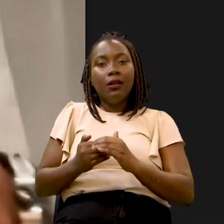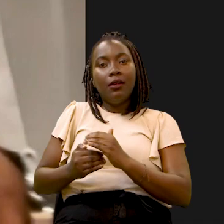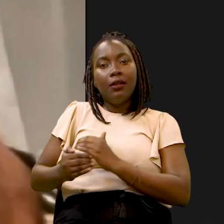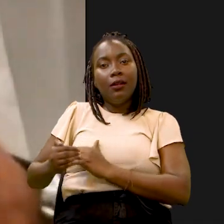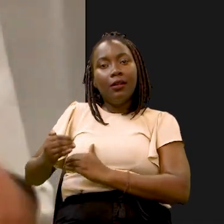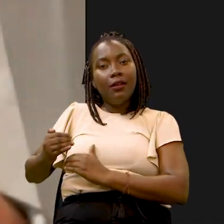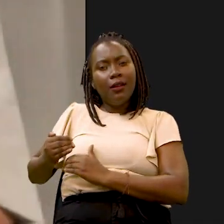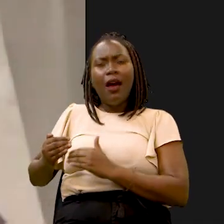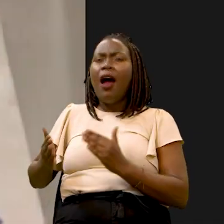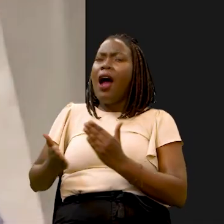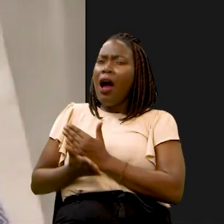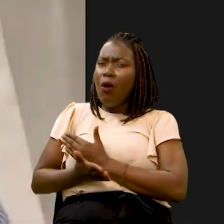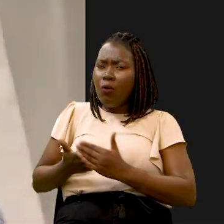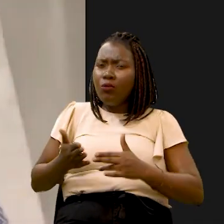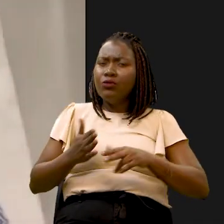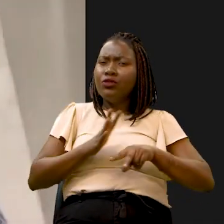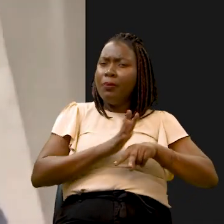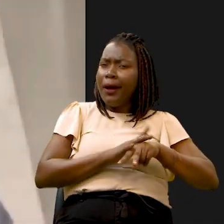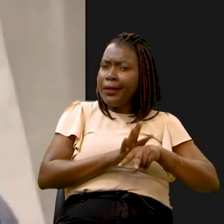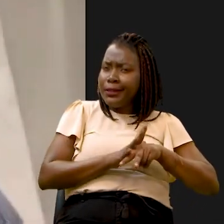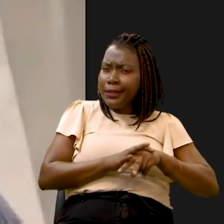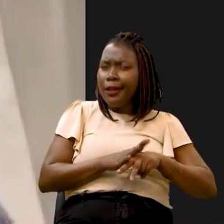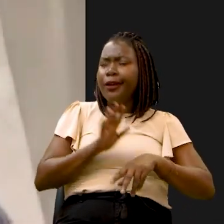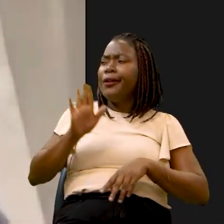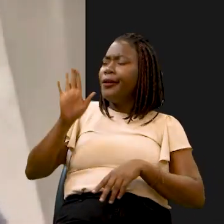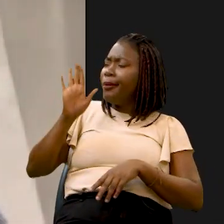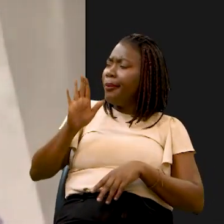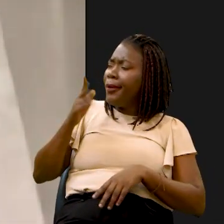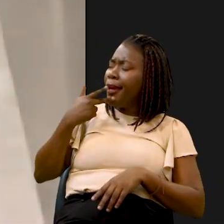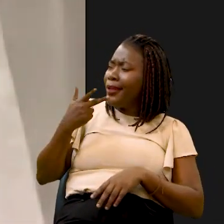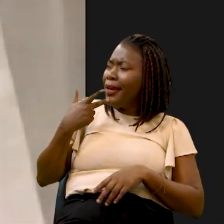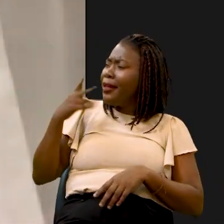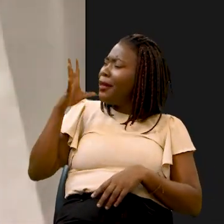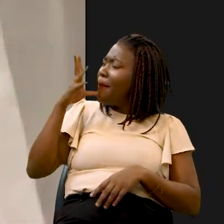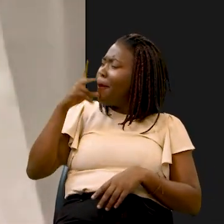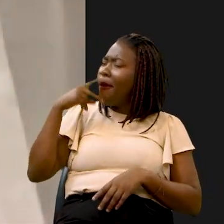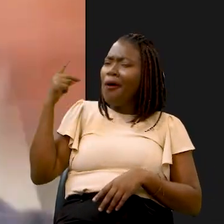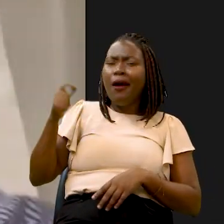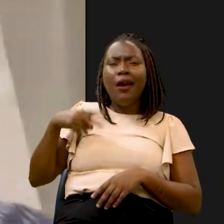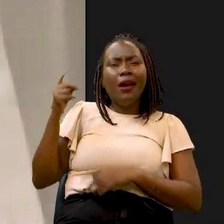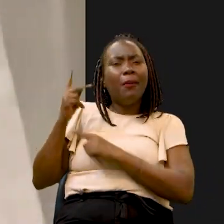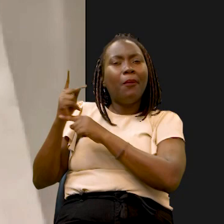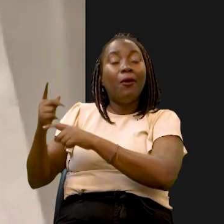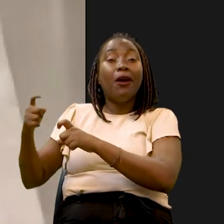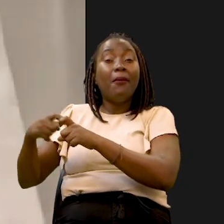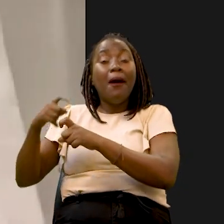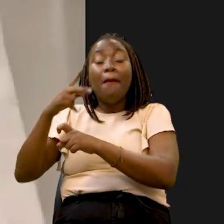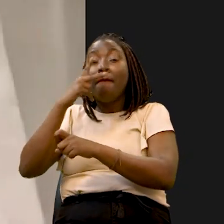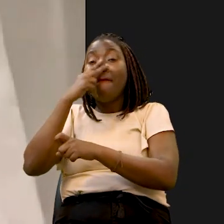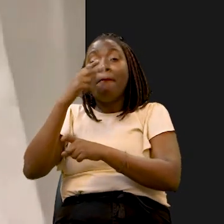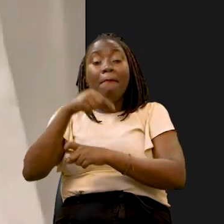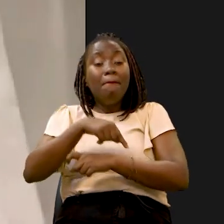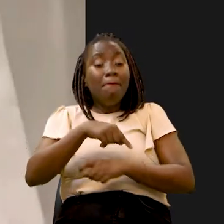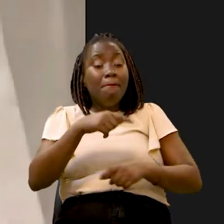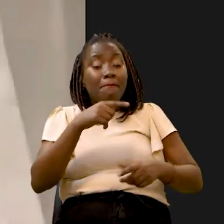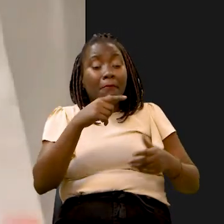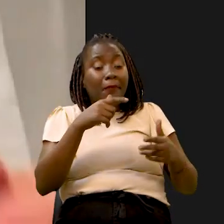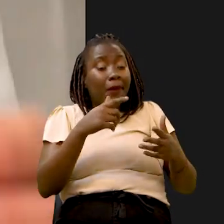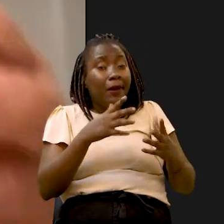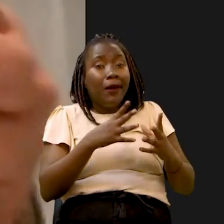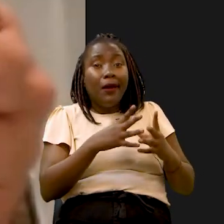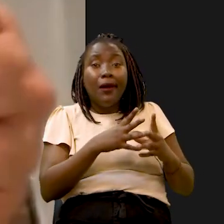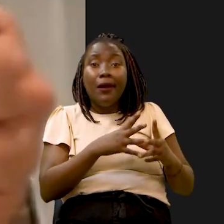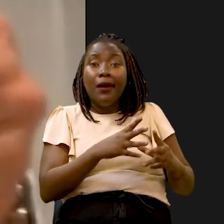começa a regredir. Alguns pacientes até comentam comigo que demoraram para procurar o médico, porque tinham